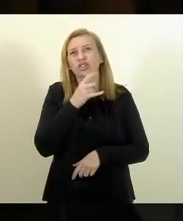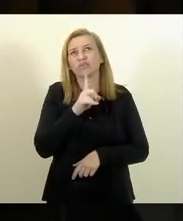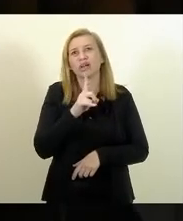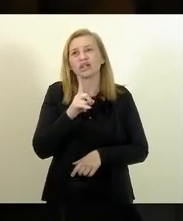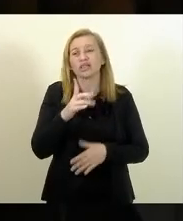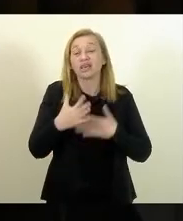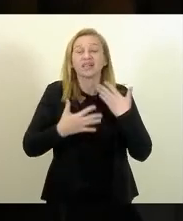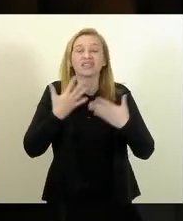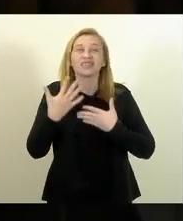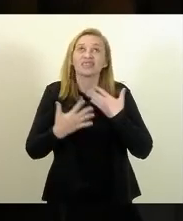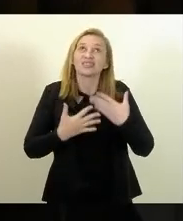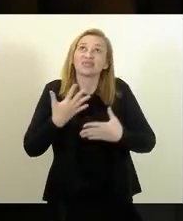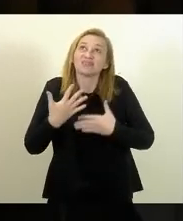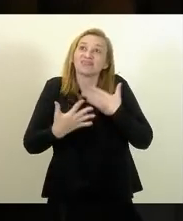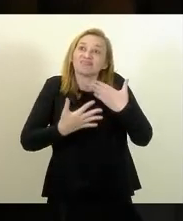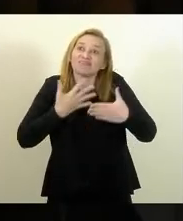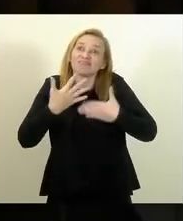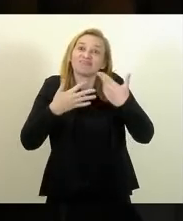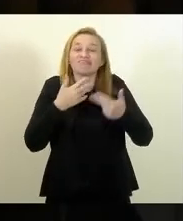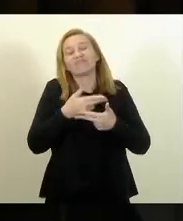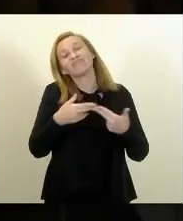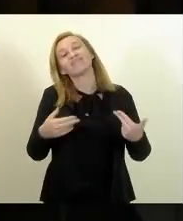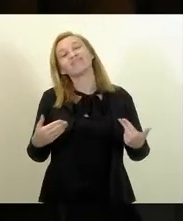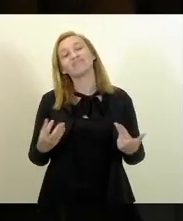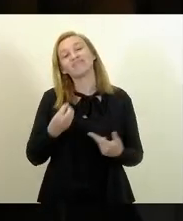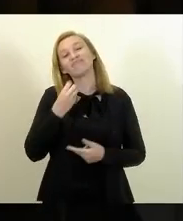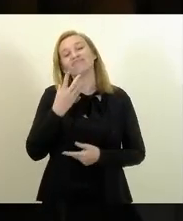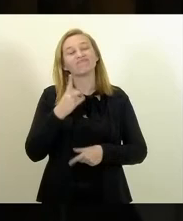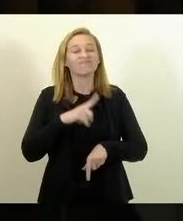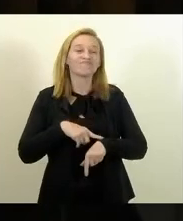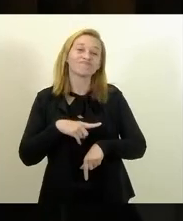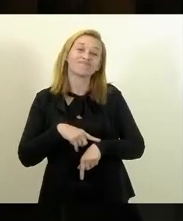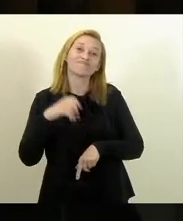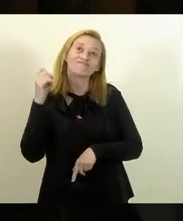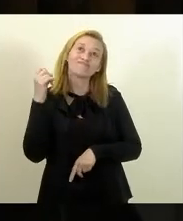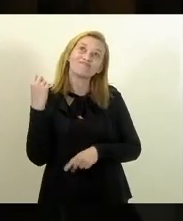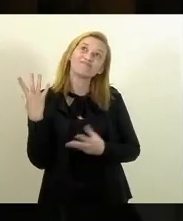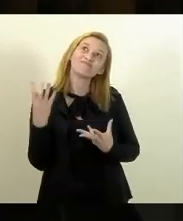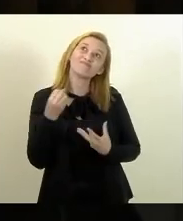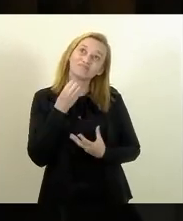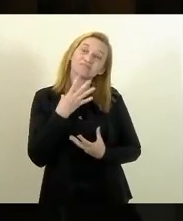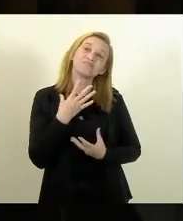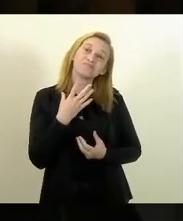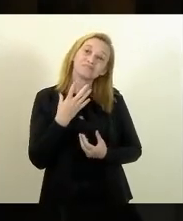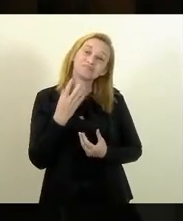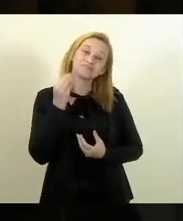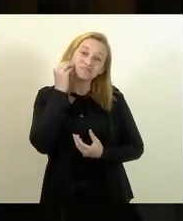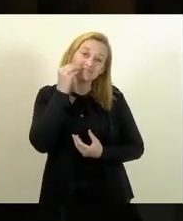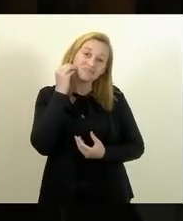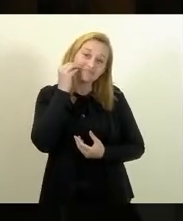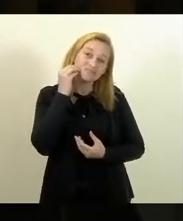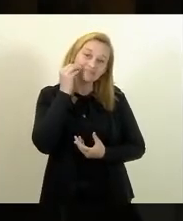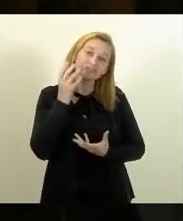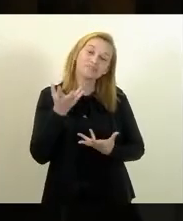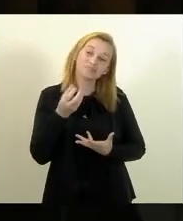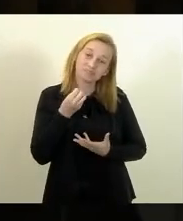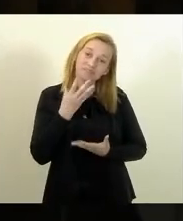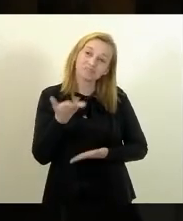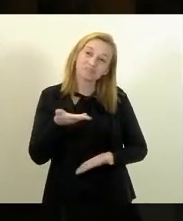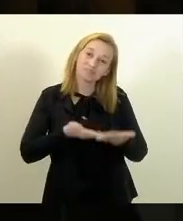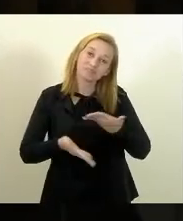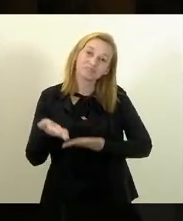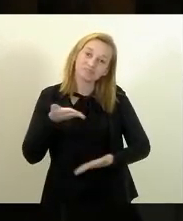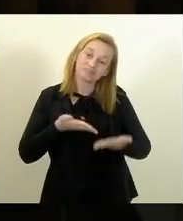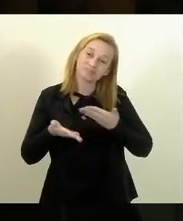com alegria das coisas boas, dos momentos bons, das experiências positivas que compartilhamos. Havia uma diferença muito grande de idade